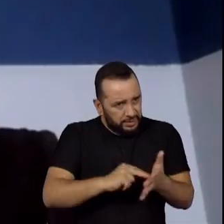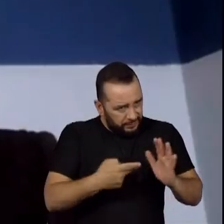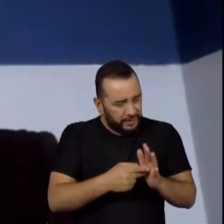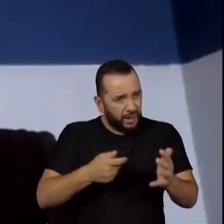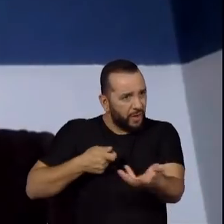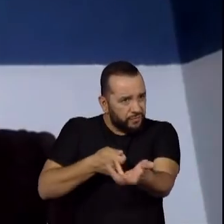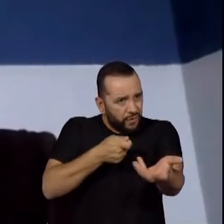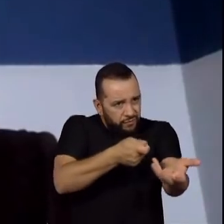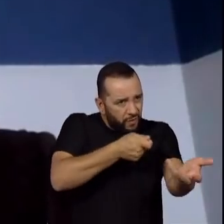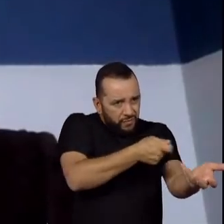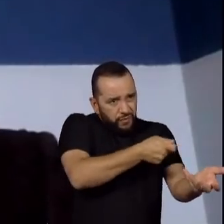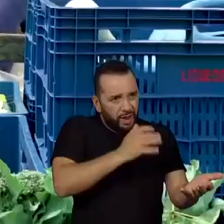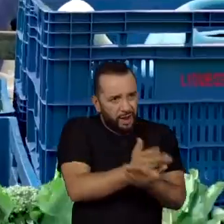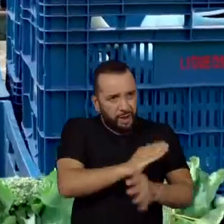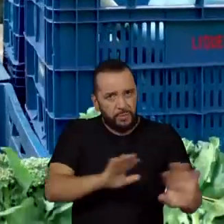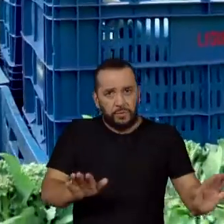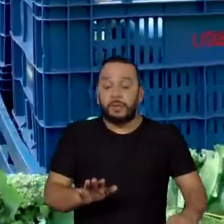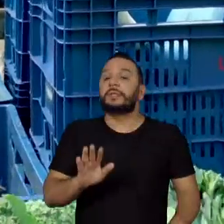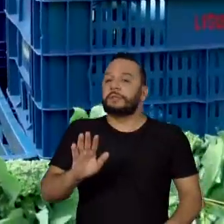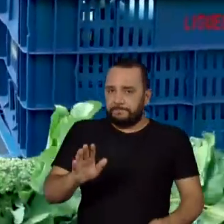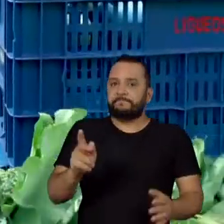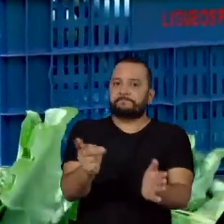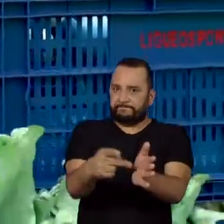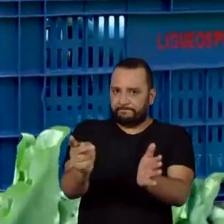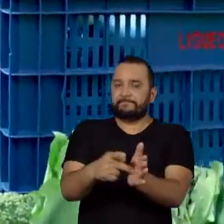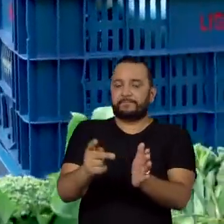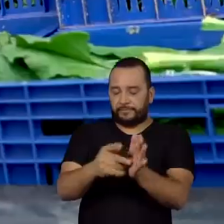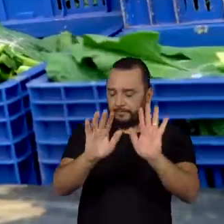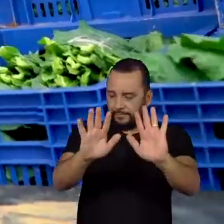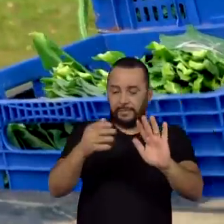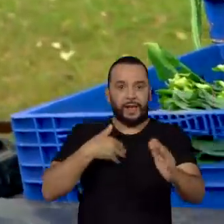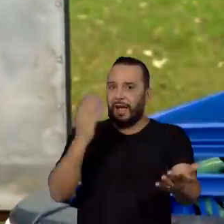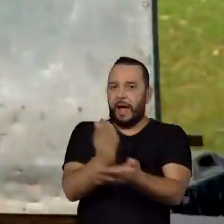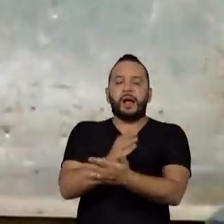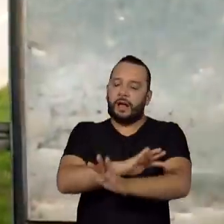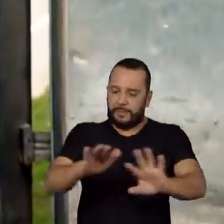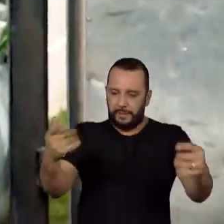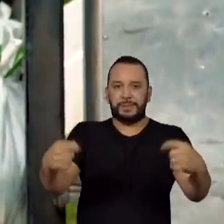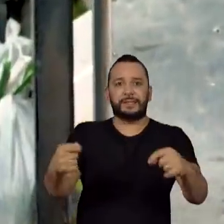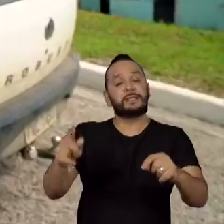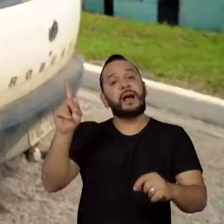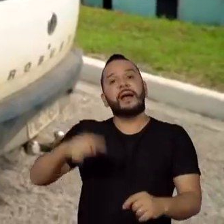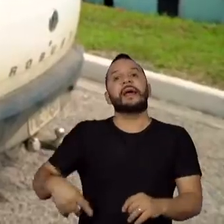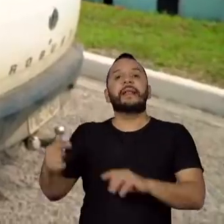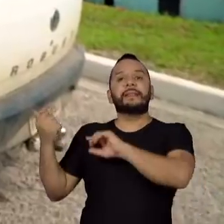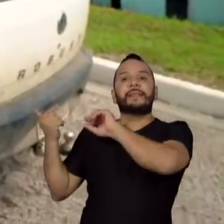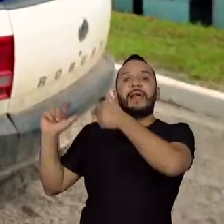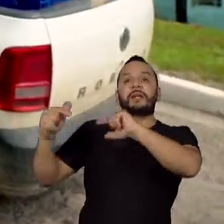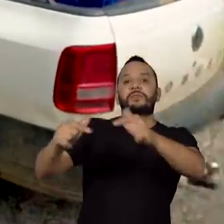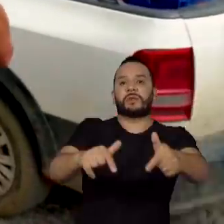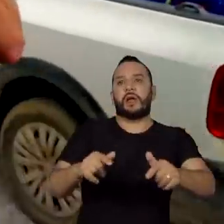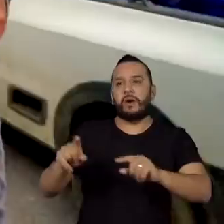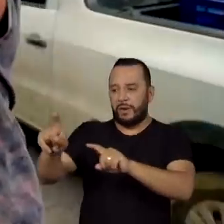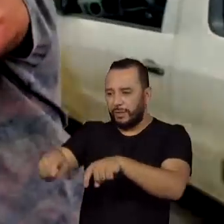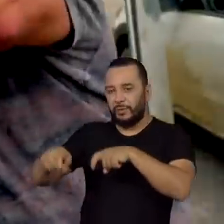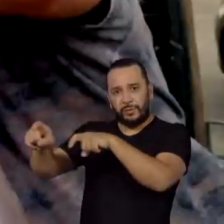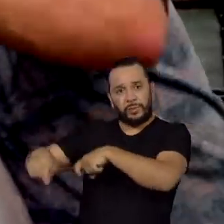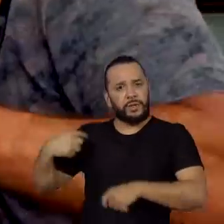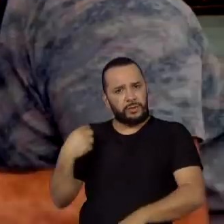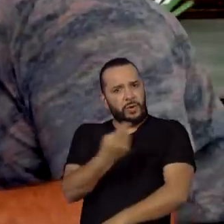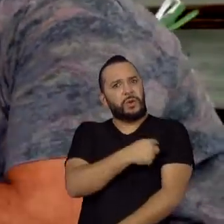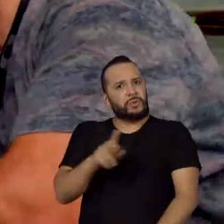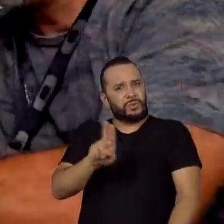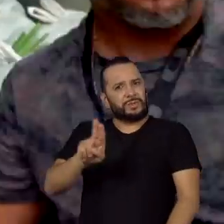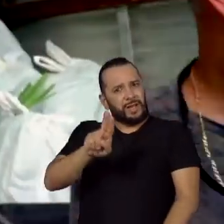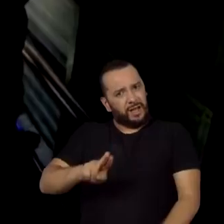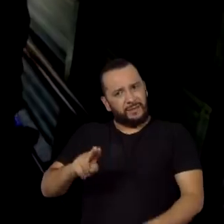regenerativa. Quando a gente fala em um sistema regenerativo, é um resgate dessas técnicas tradicionais de agricultura que nós utilizávamos há muito tempo